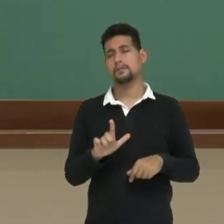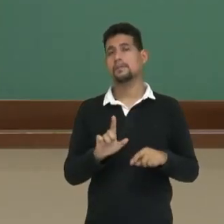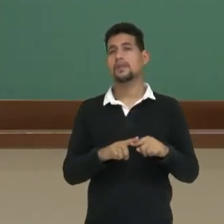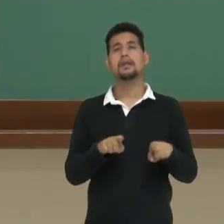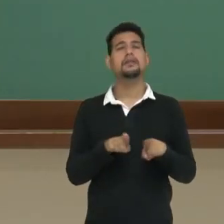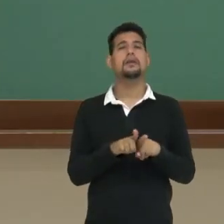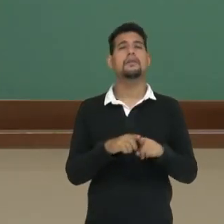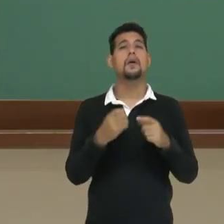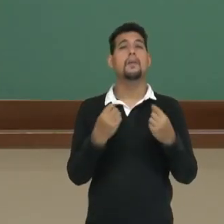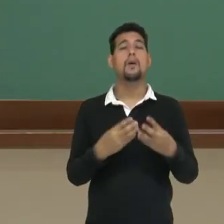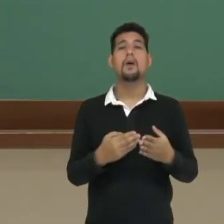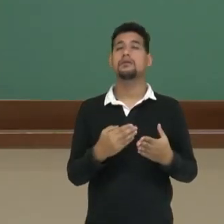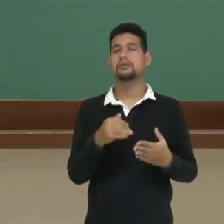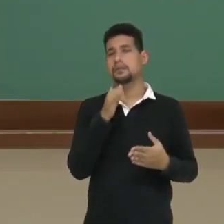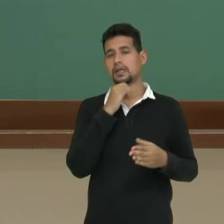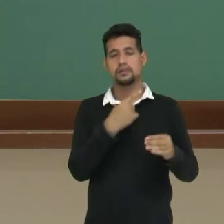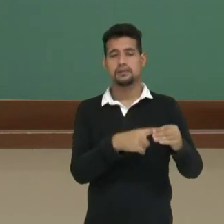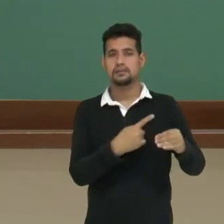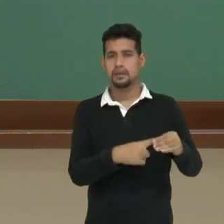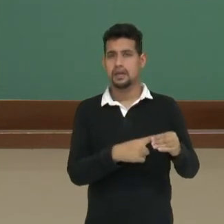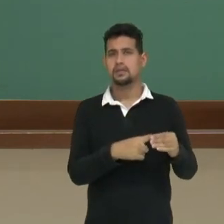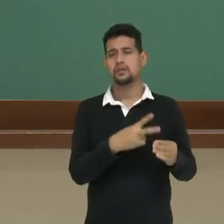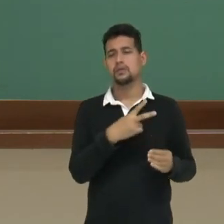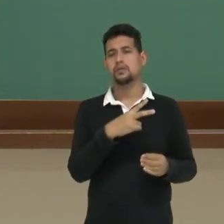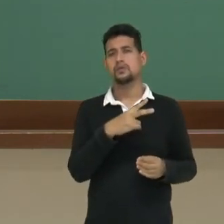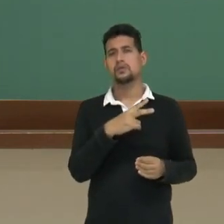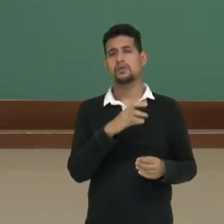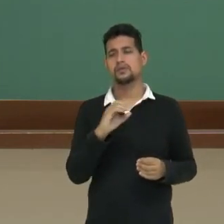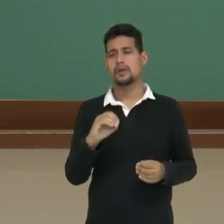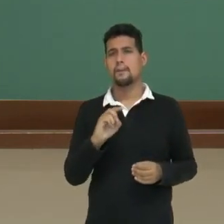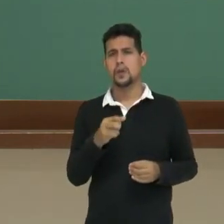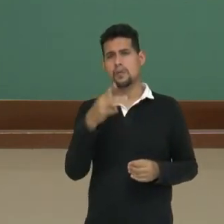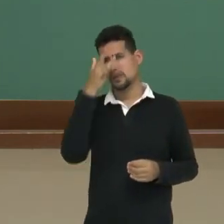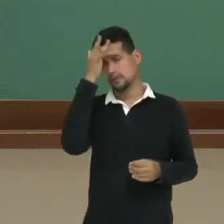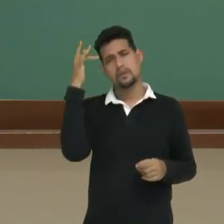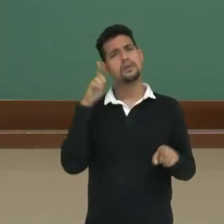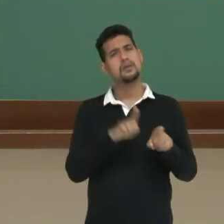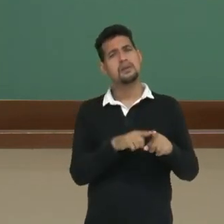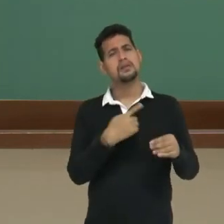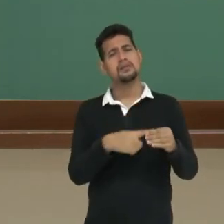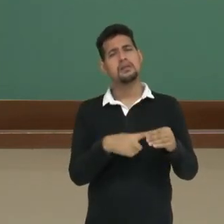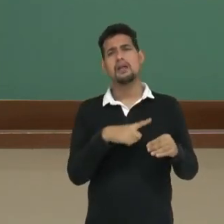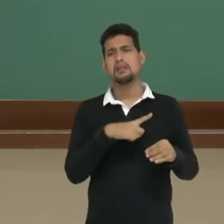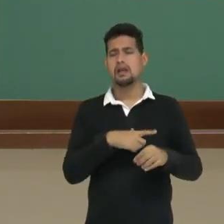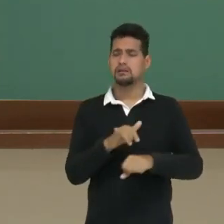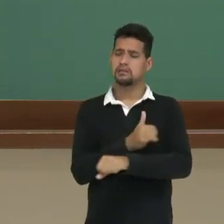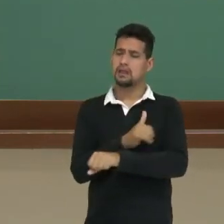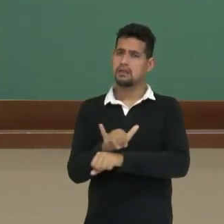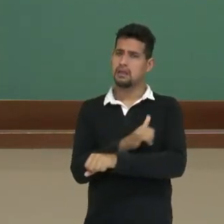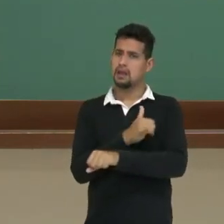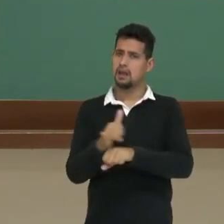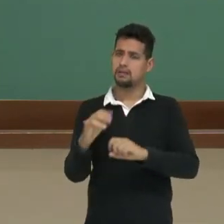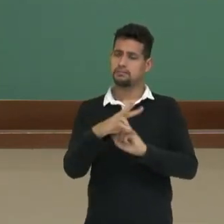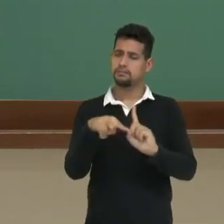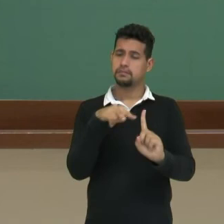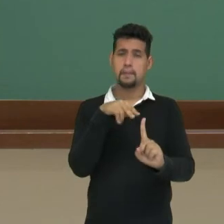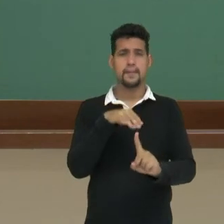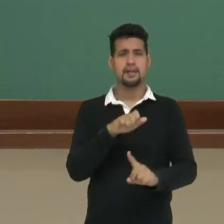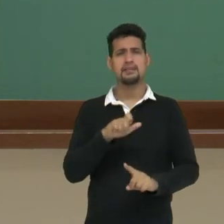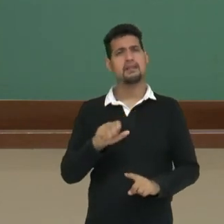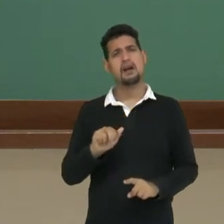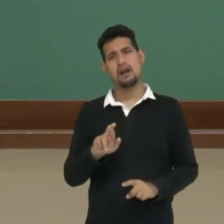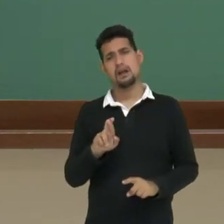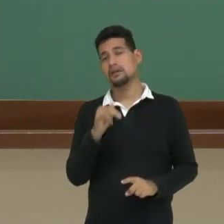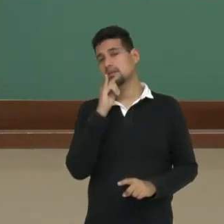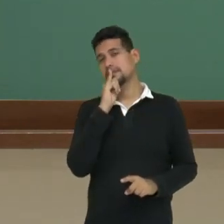também indicariam os prefeitos para cidades com mais de 200 mil pessoas e cidades consideradas estratégicas do ponto de vista militar, como, por